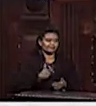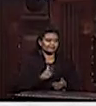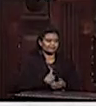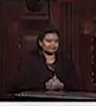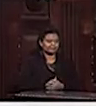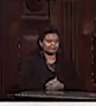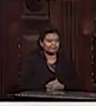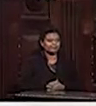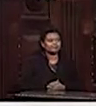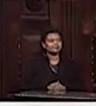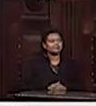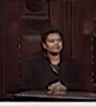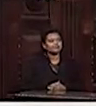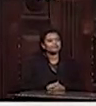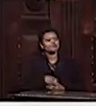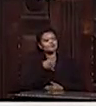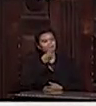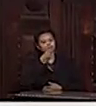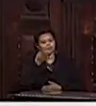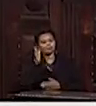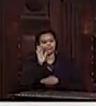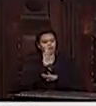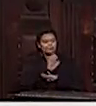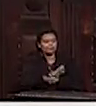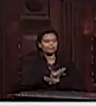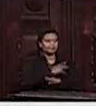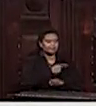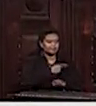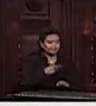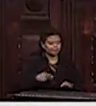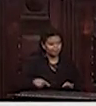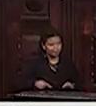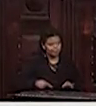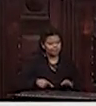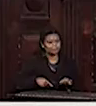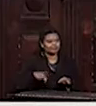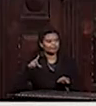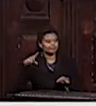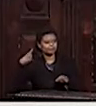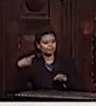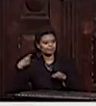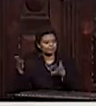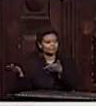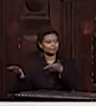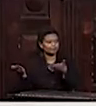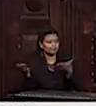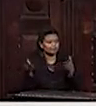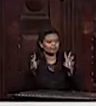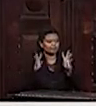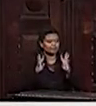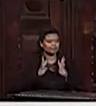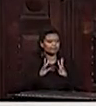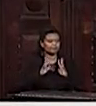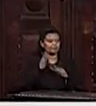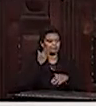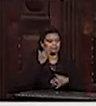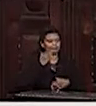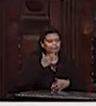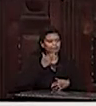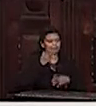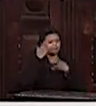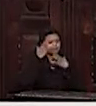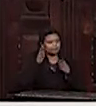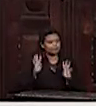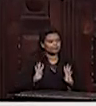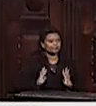Boa tarde, senhor presidente. Boa tarde, demais deputados. A gente retoma hoje aqui nessa casa